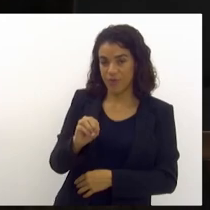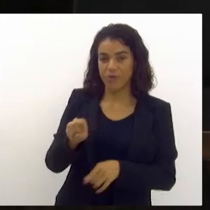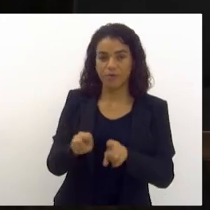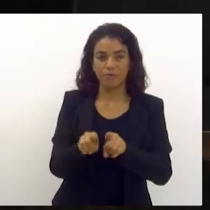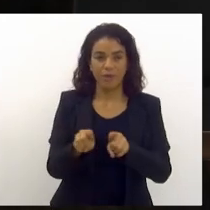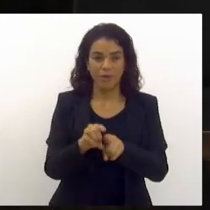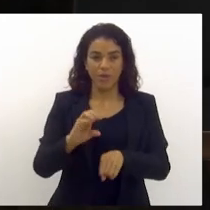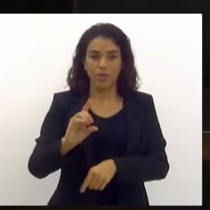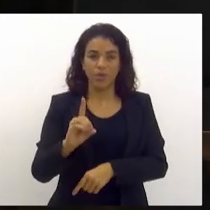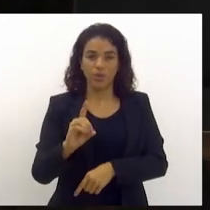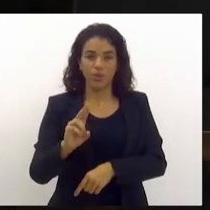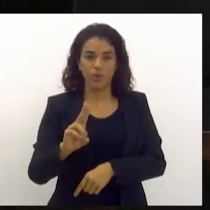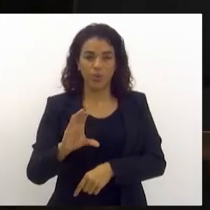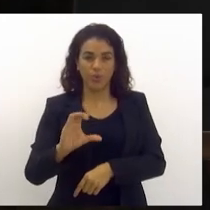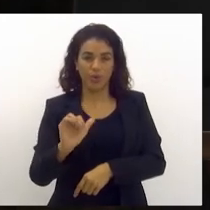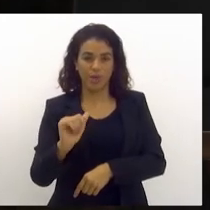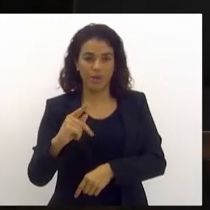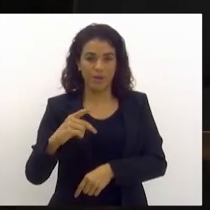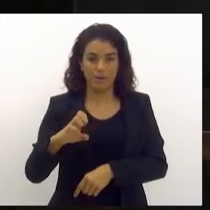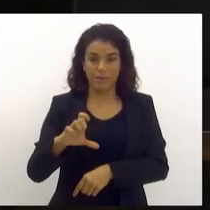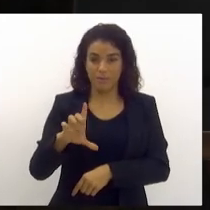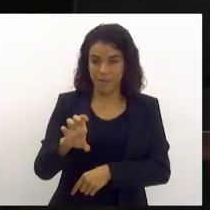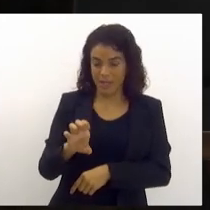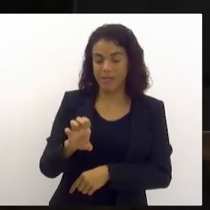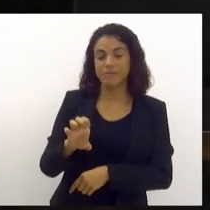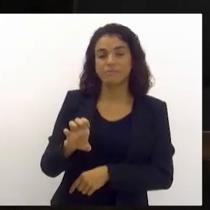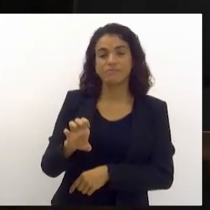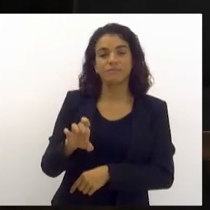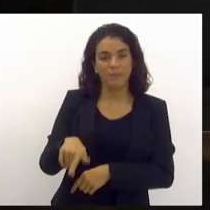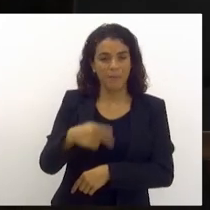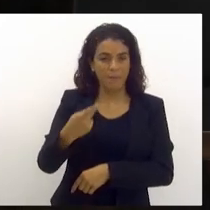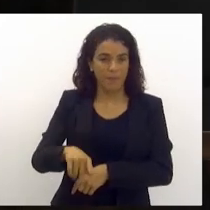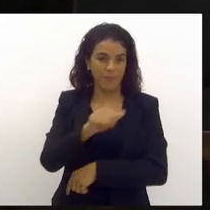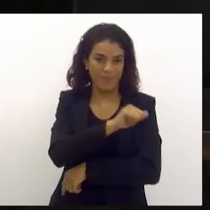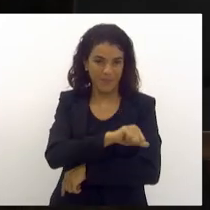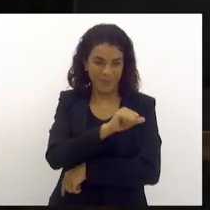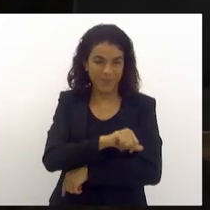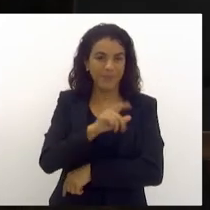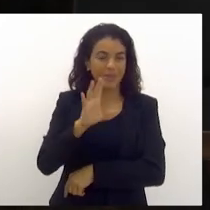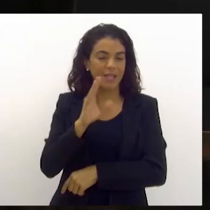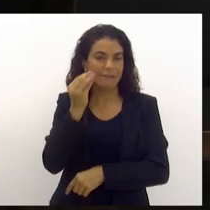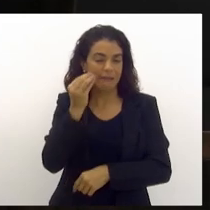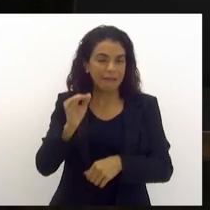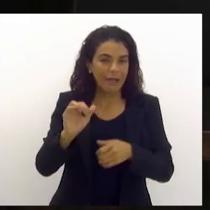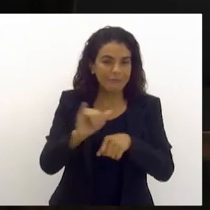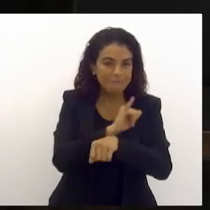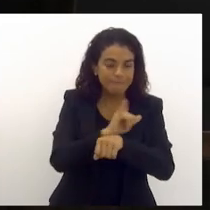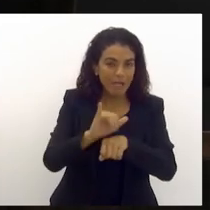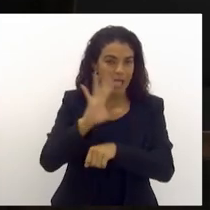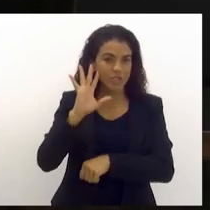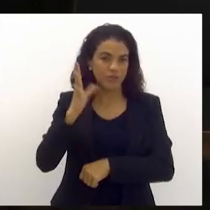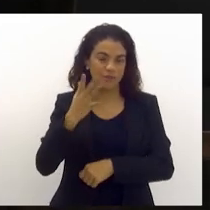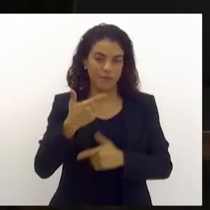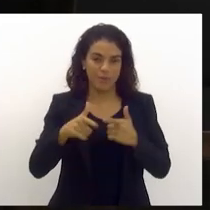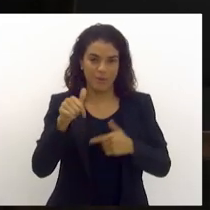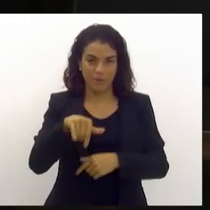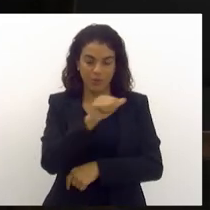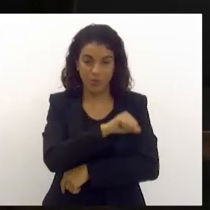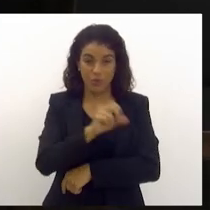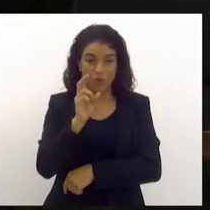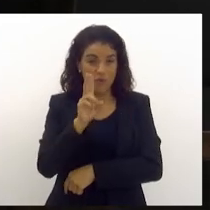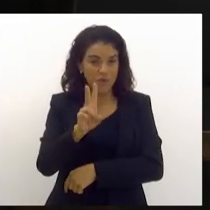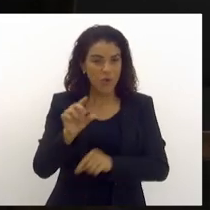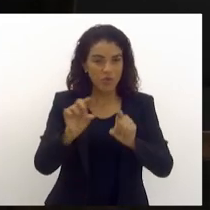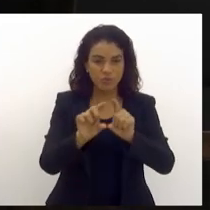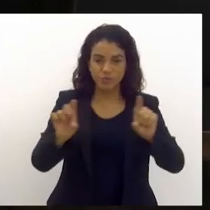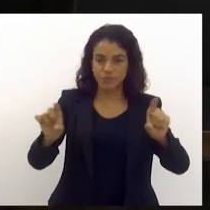conterrâneo, né, pela forma que tem tratado o caso do Rio de Janeiro. Hoje eu vi um post do presidente Lula, que há